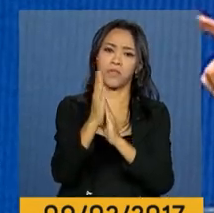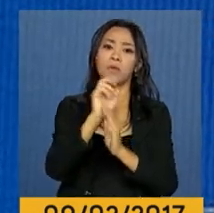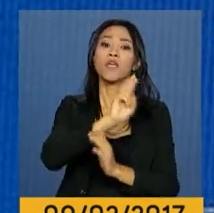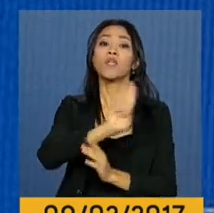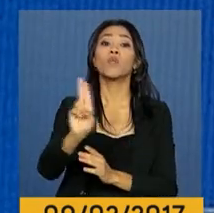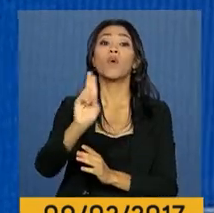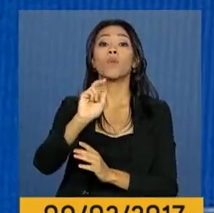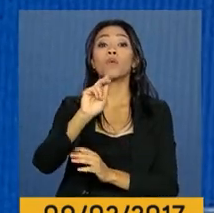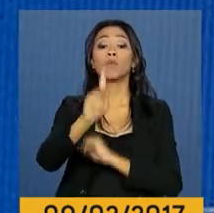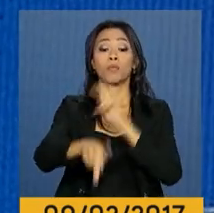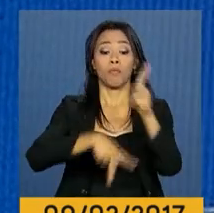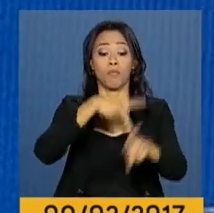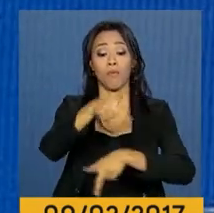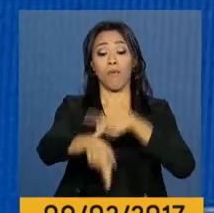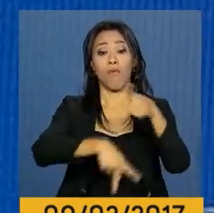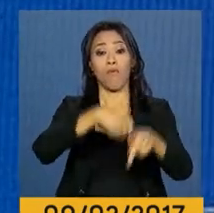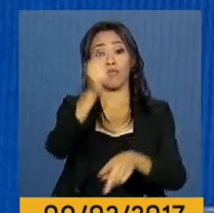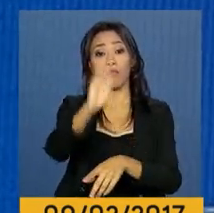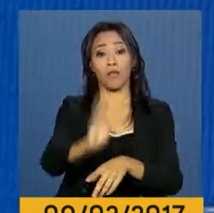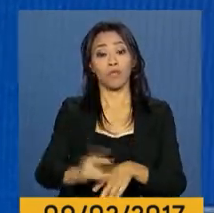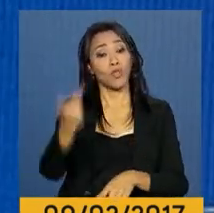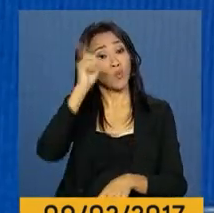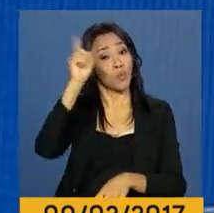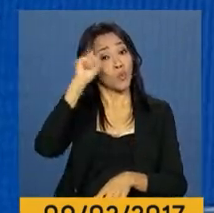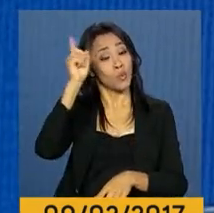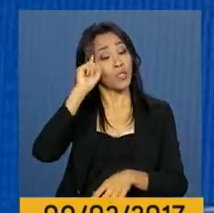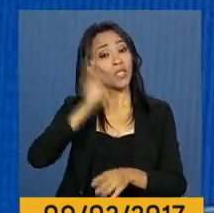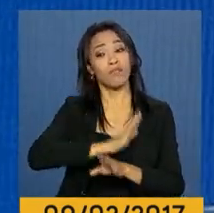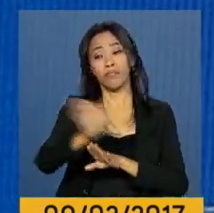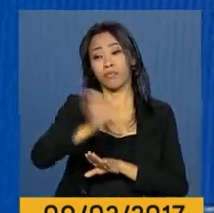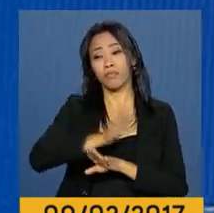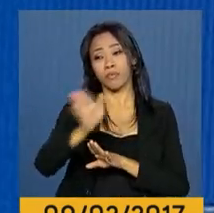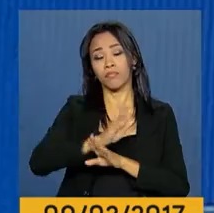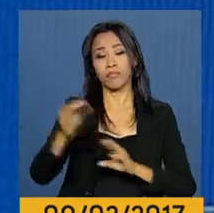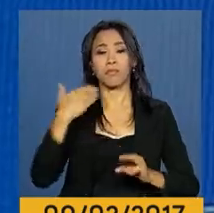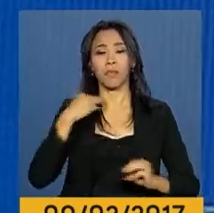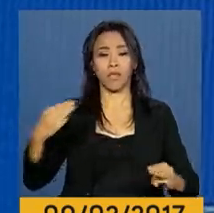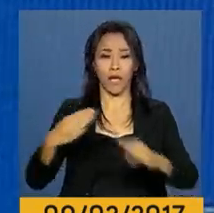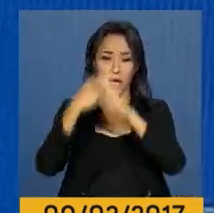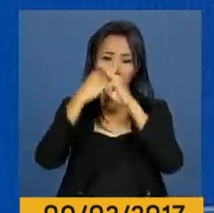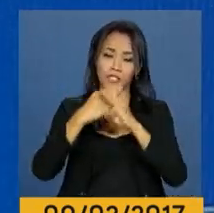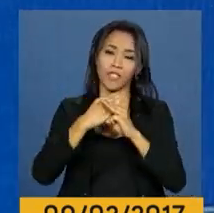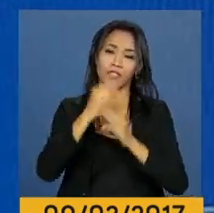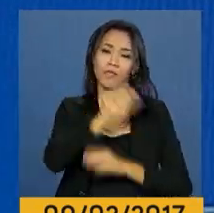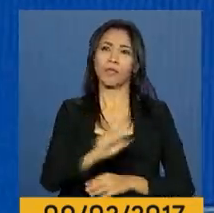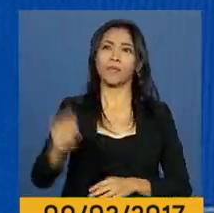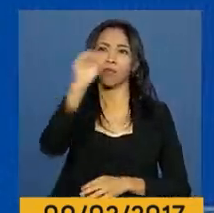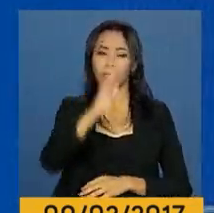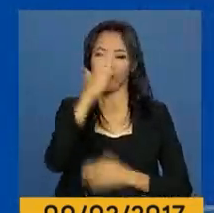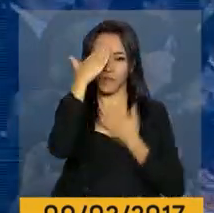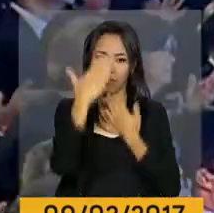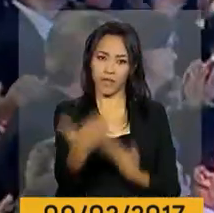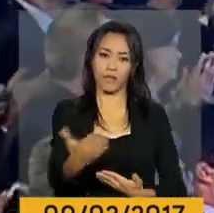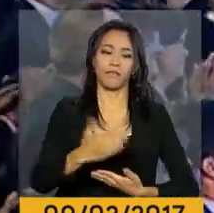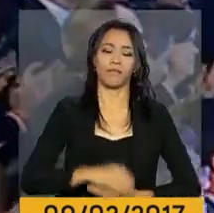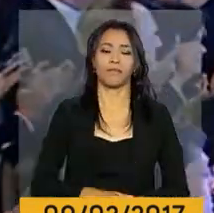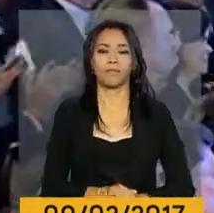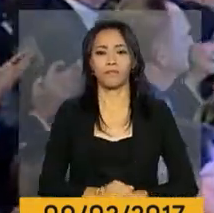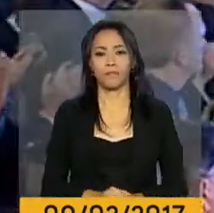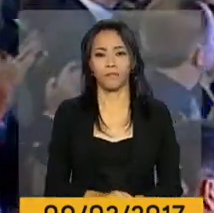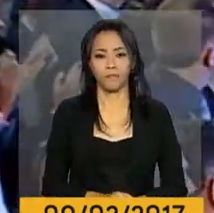brasileiro que diariamente ingressa nas agências da Caixa Econômica Federal em todo o país muito obrigado